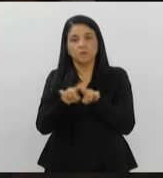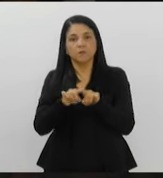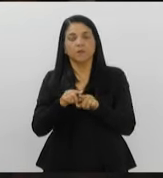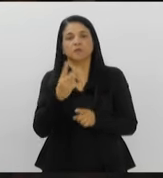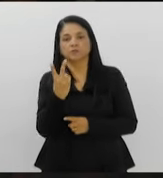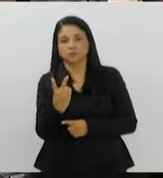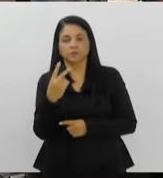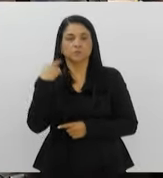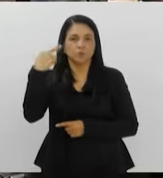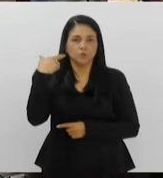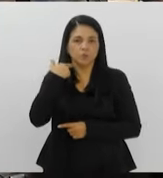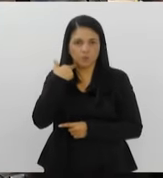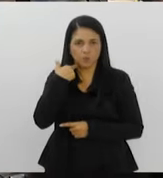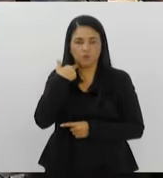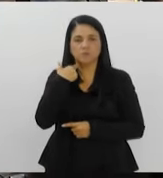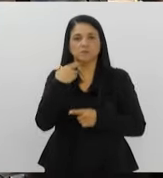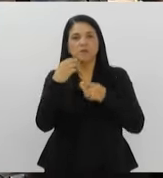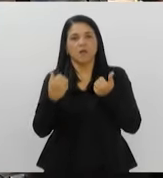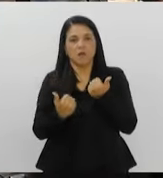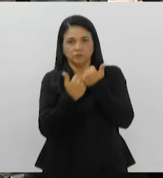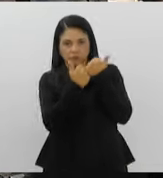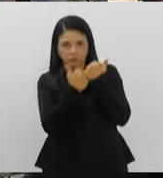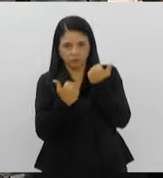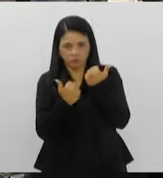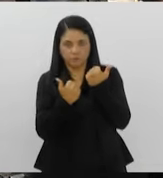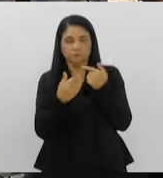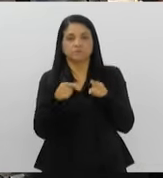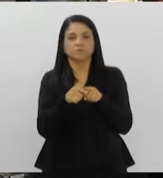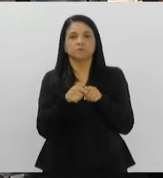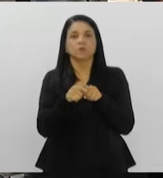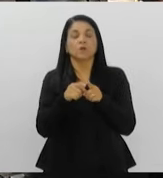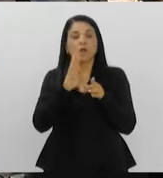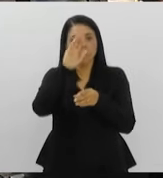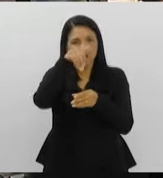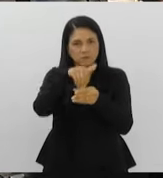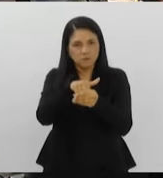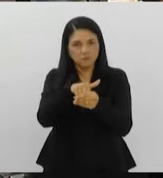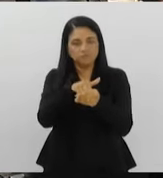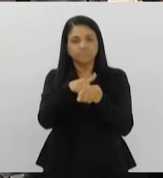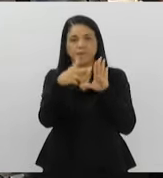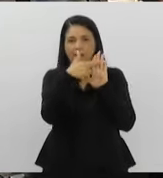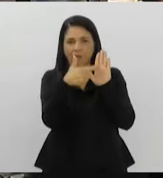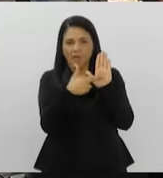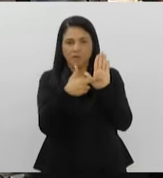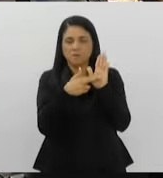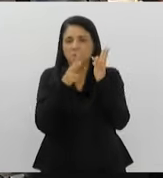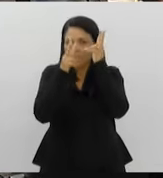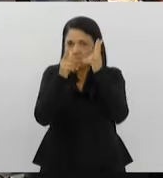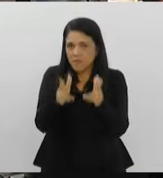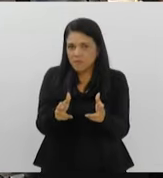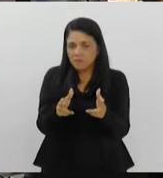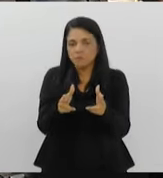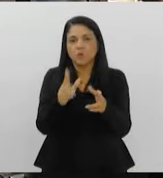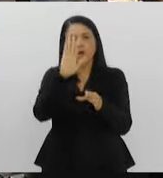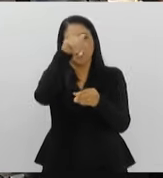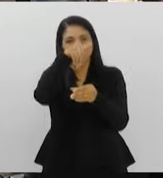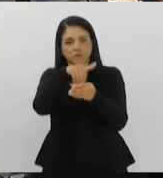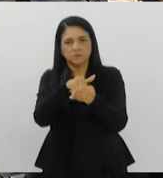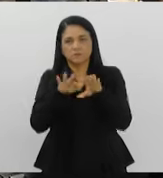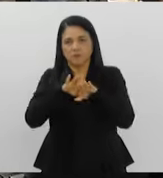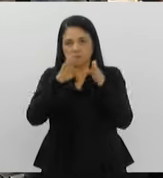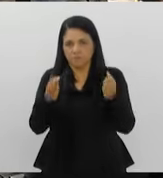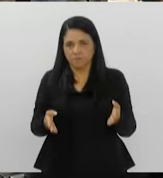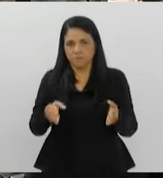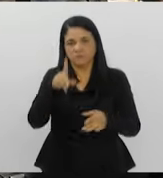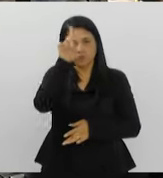adjuntas. O rito da eleição será o mesmo adotado para a eleição da mesa